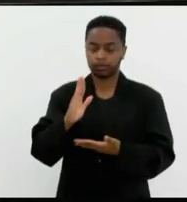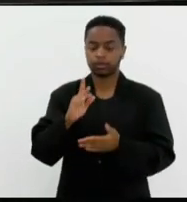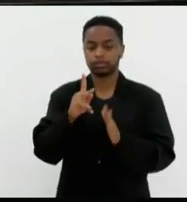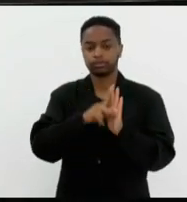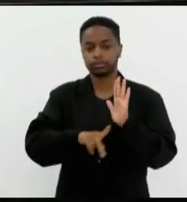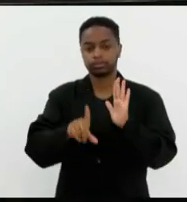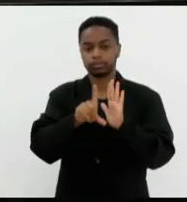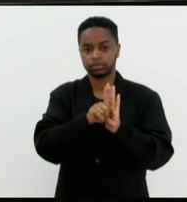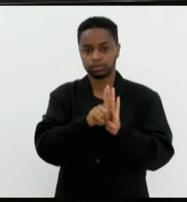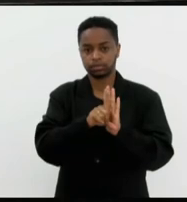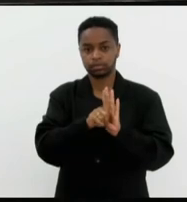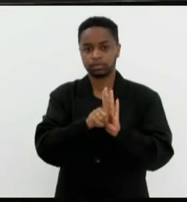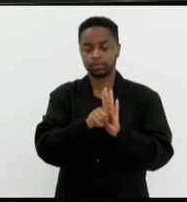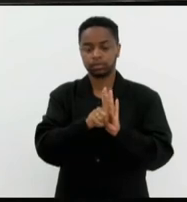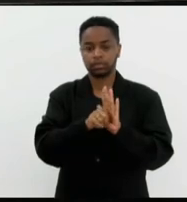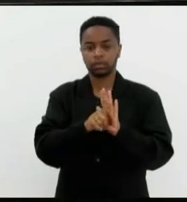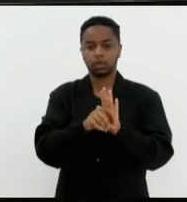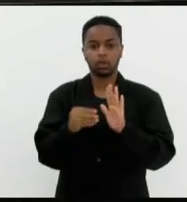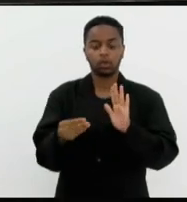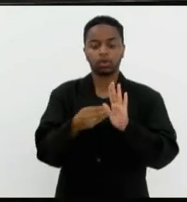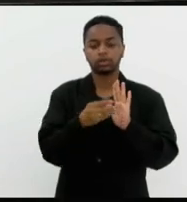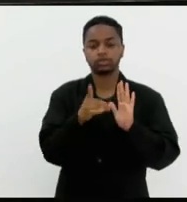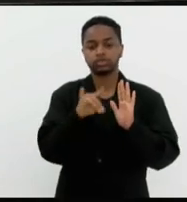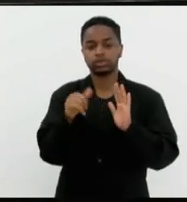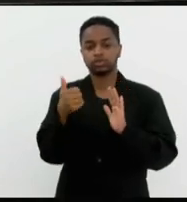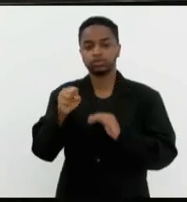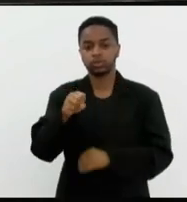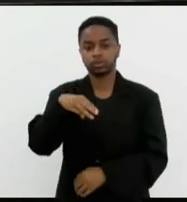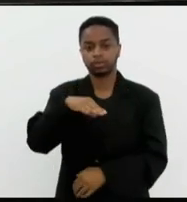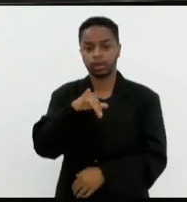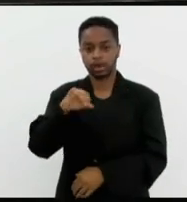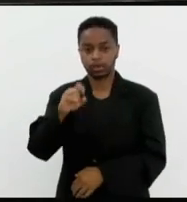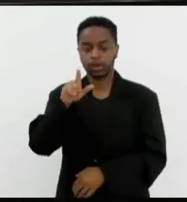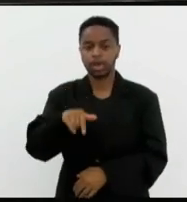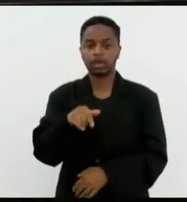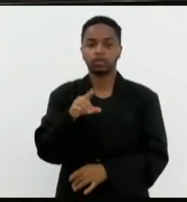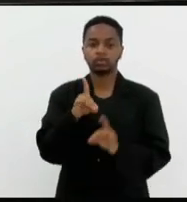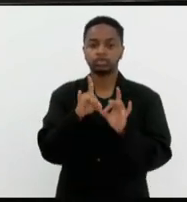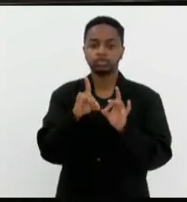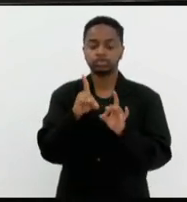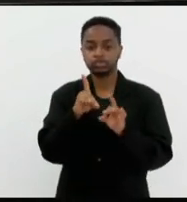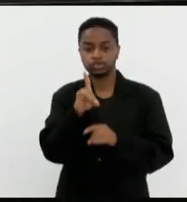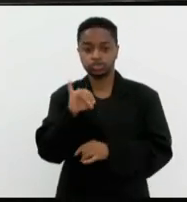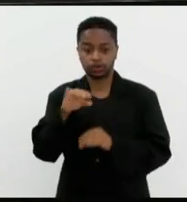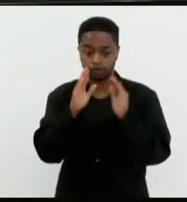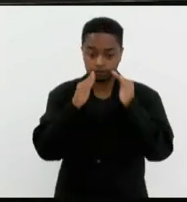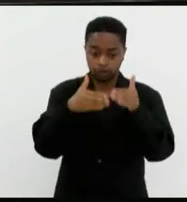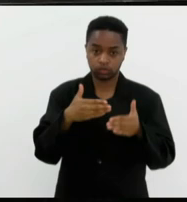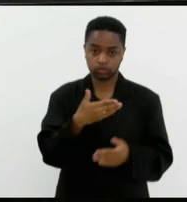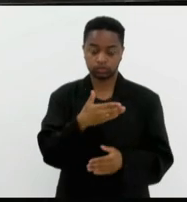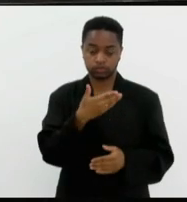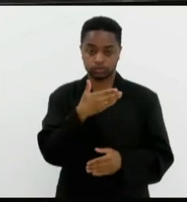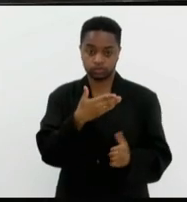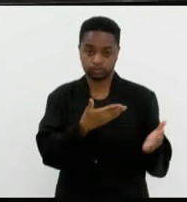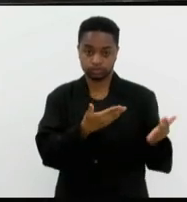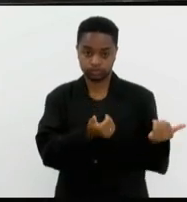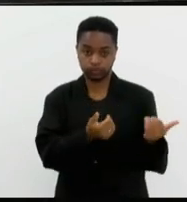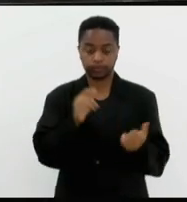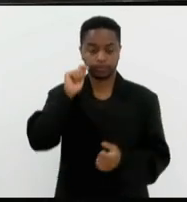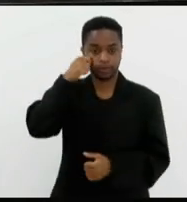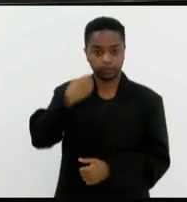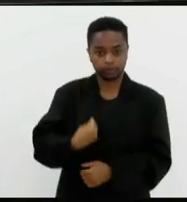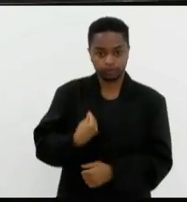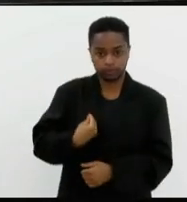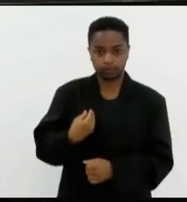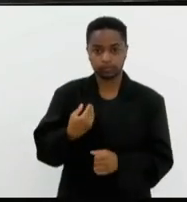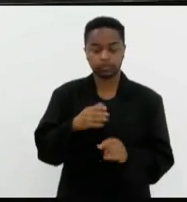projeto de lei que transforma o dia 18 de maio como um dia jovem preto vivo, João Pedro de Matos Pinto, e